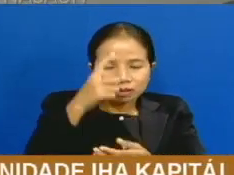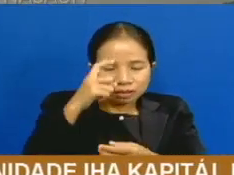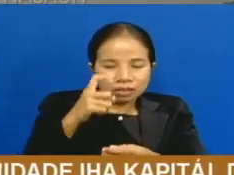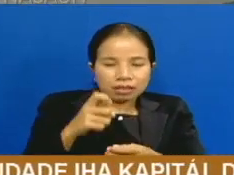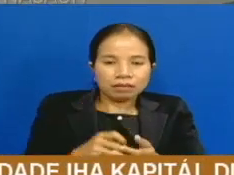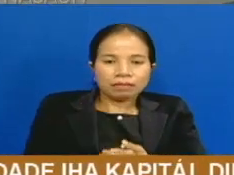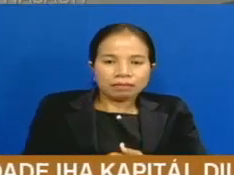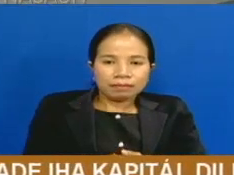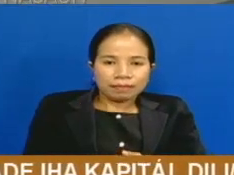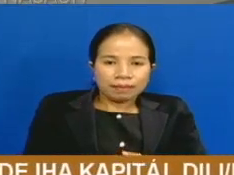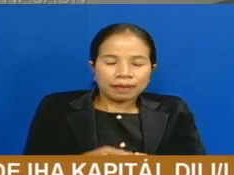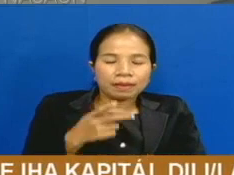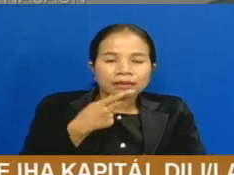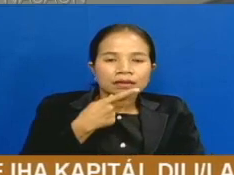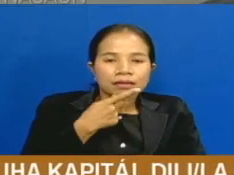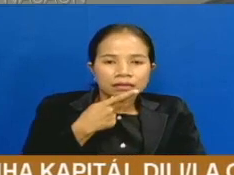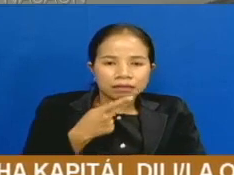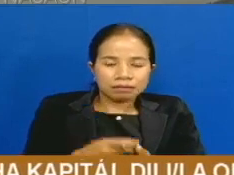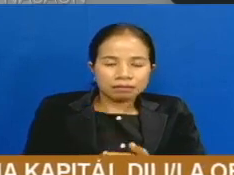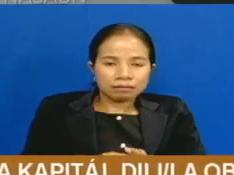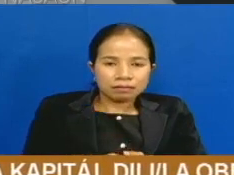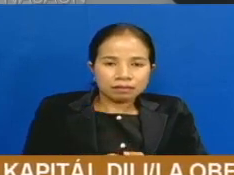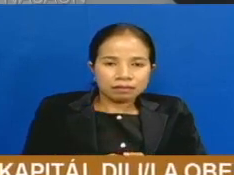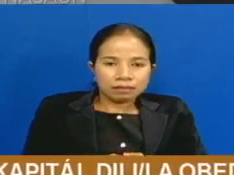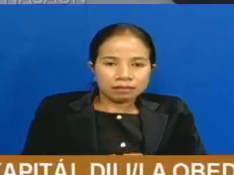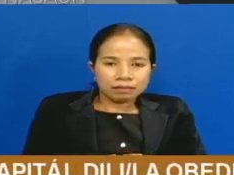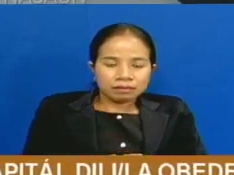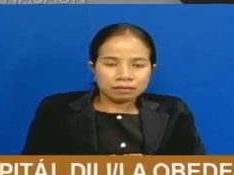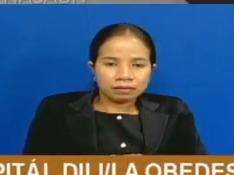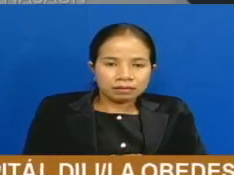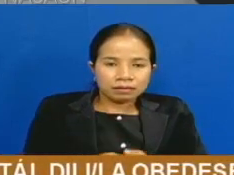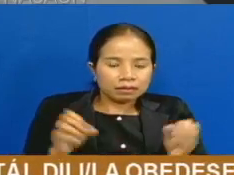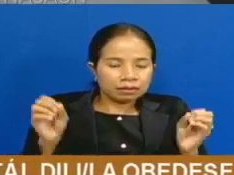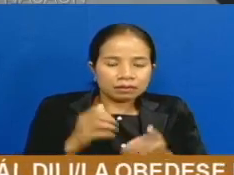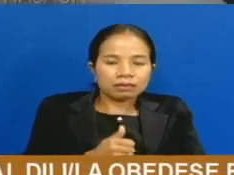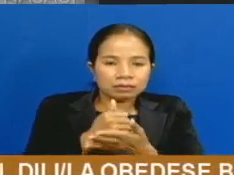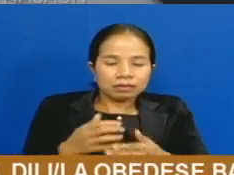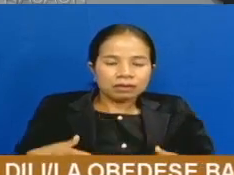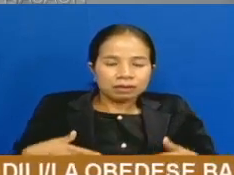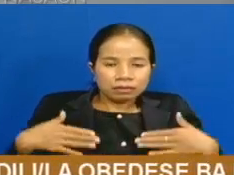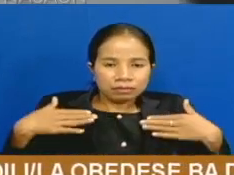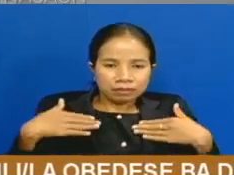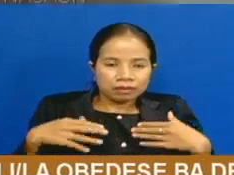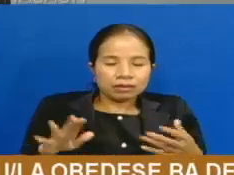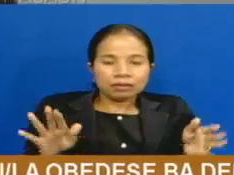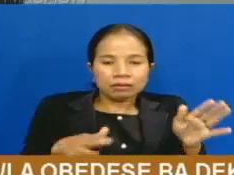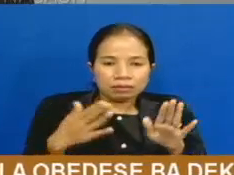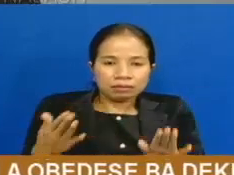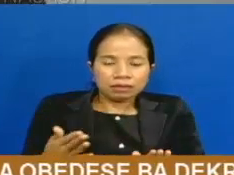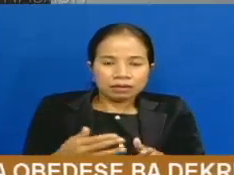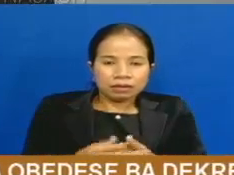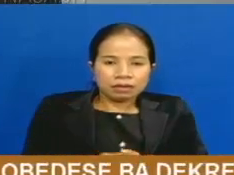Nune mate bien a padre Francisco Tavares la consegue salva nia vida no Hakoto Is